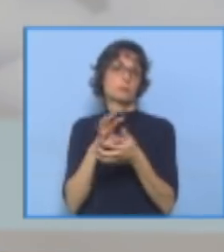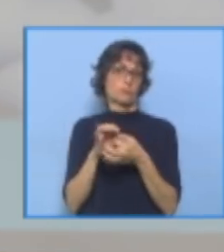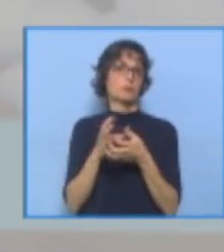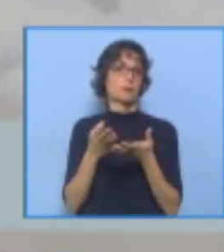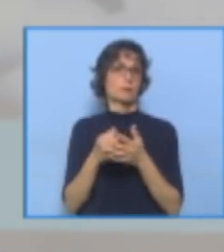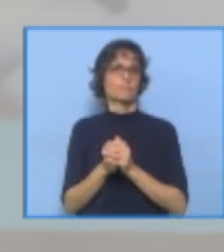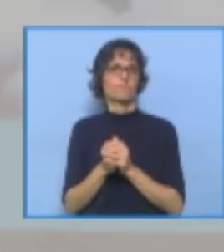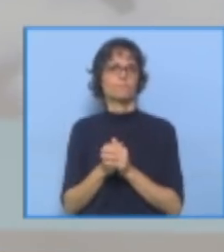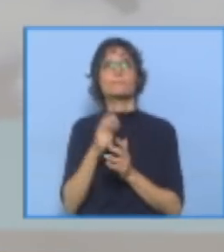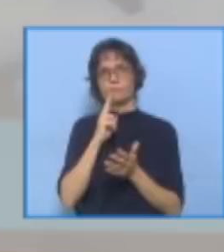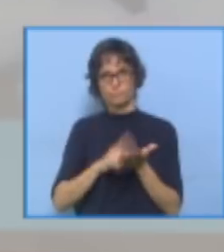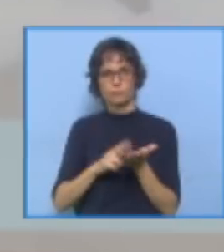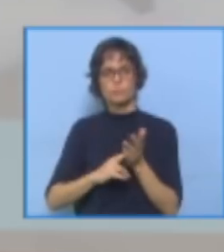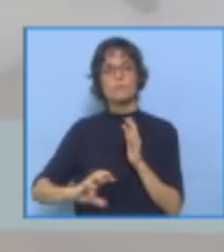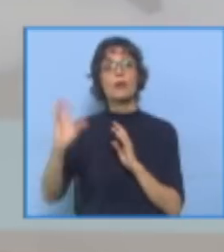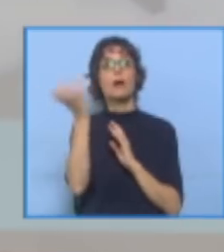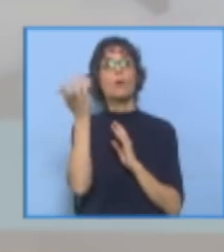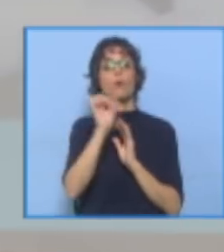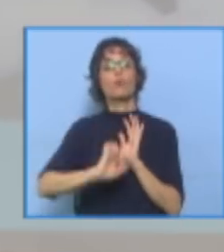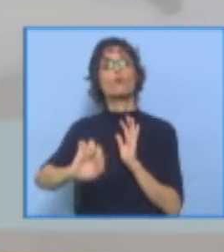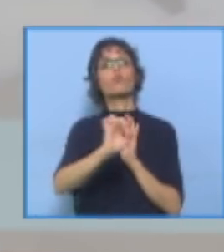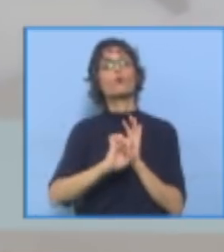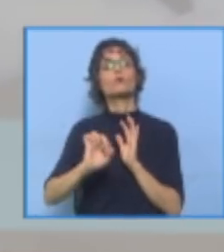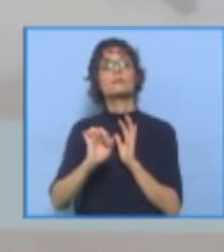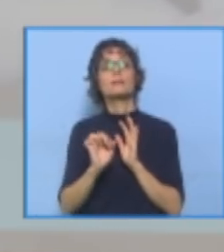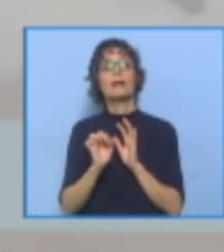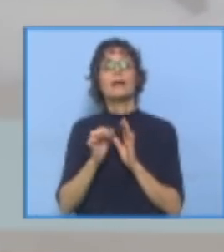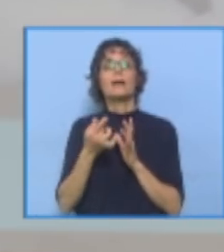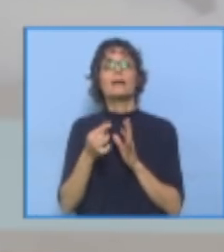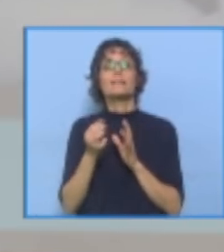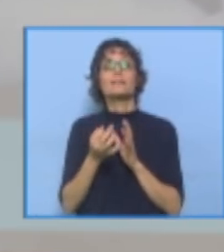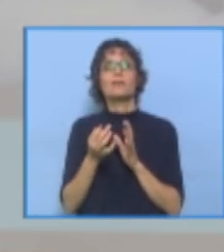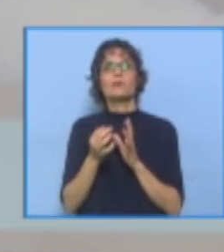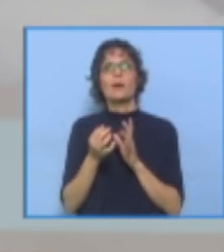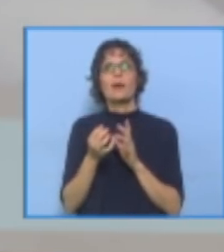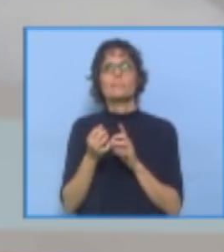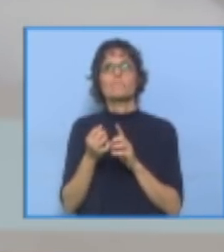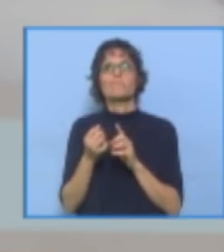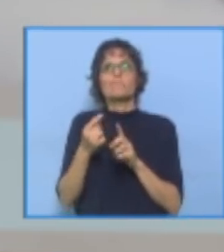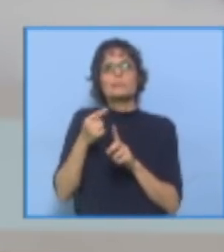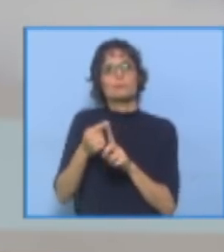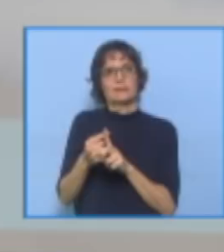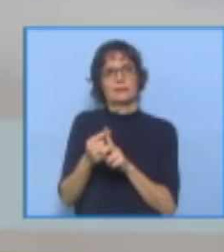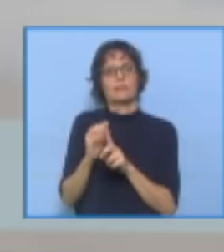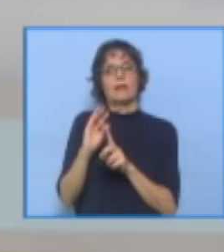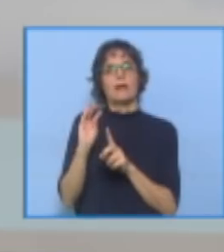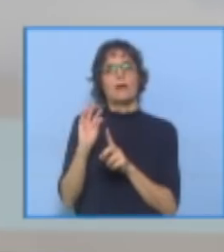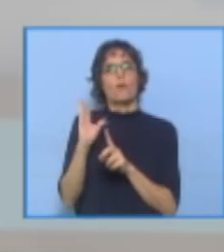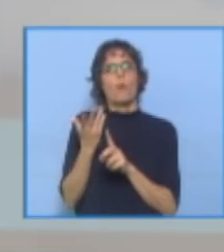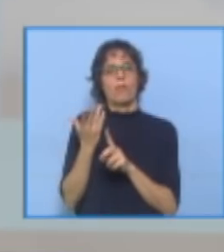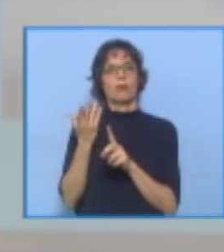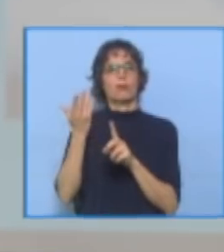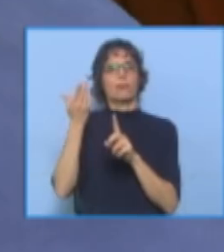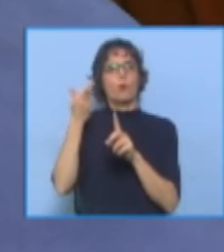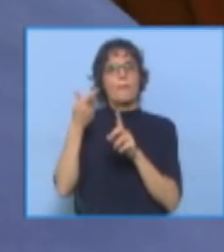cultura, que tem, no fundo, raízes positivistas e, portanto, alguma dificuldade de lidar com o mistério,